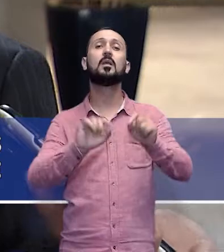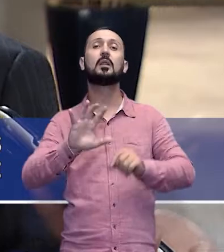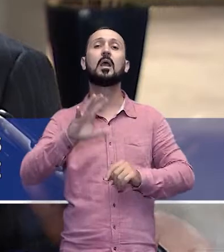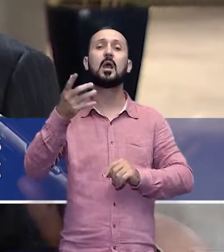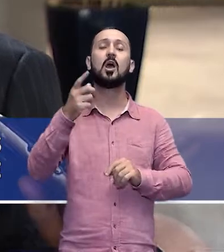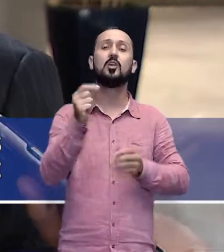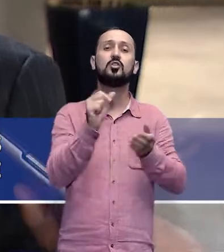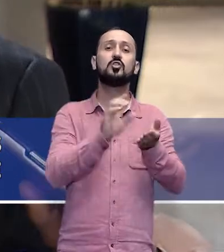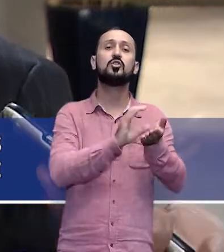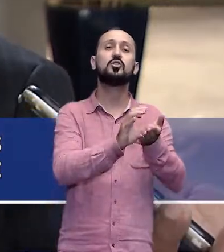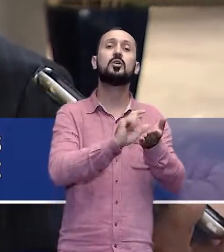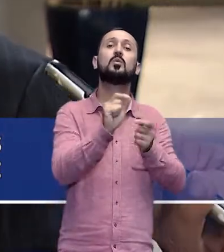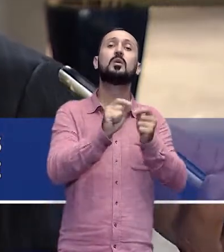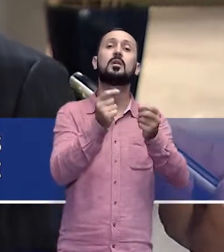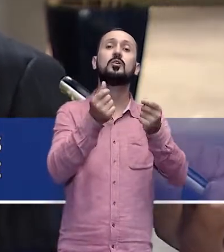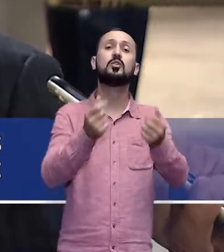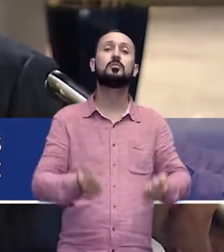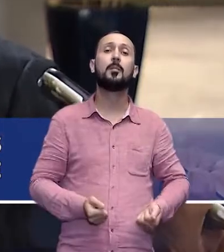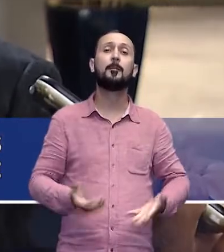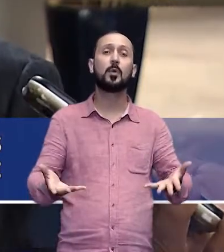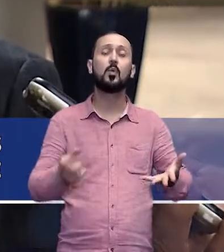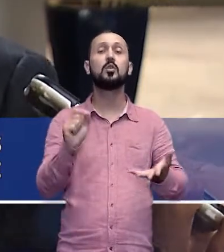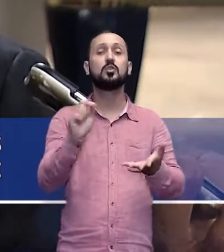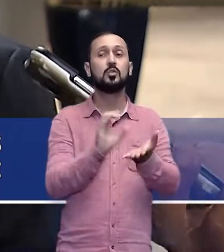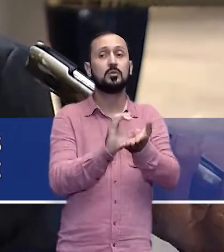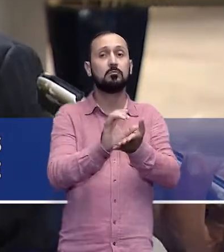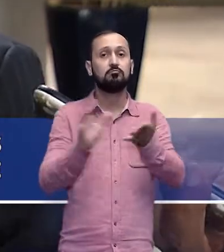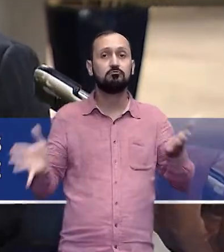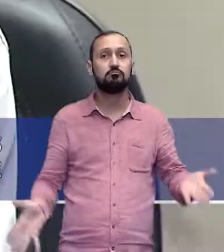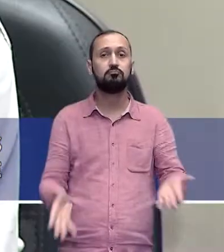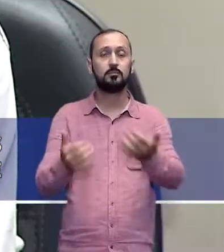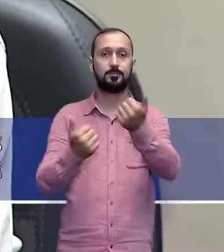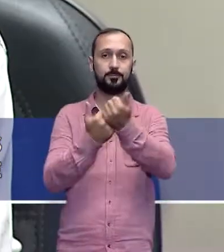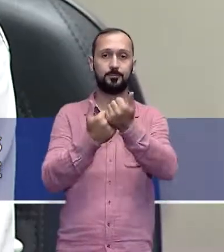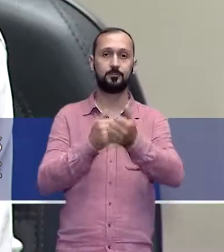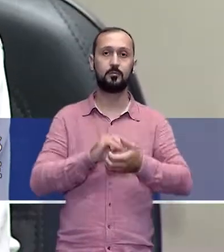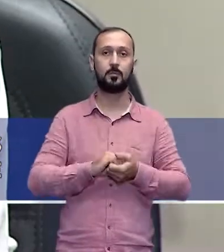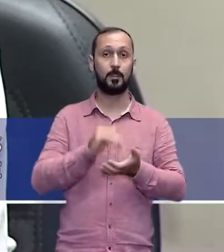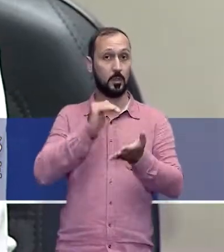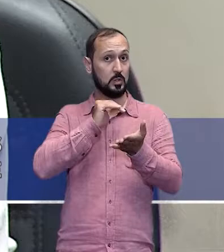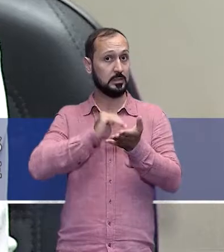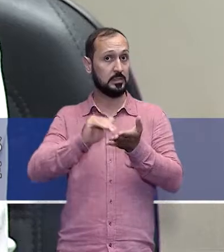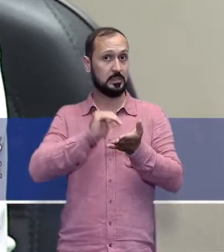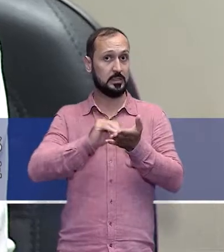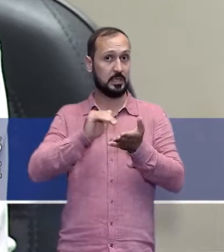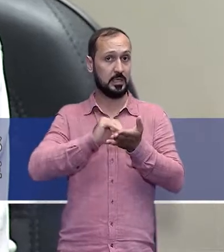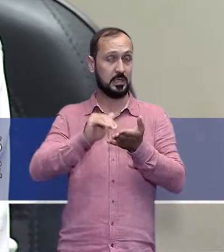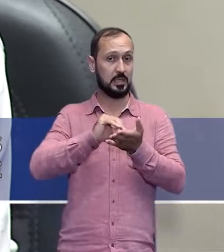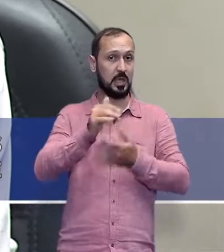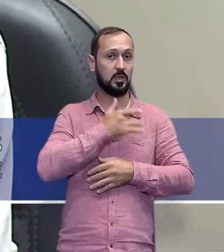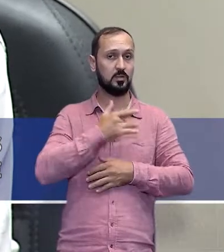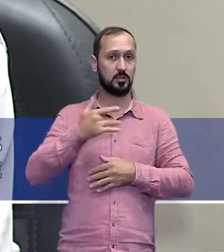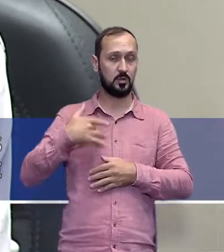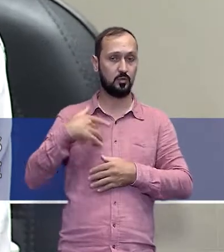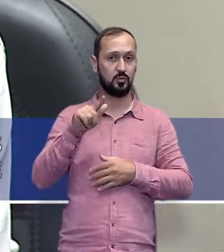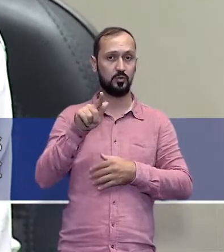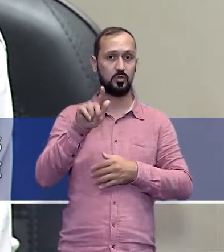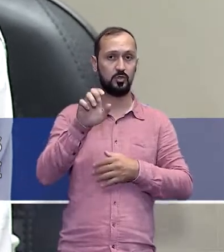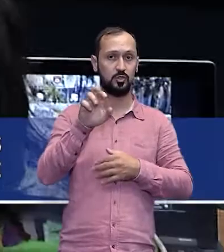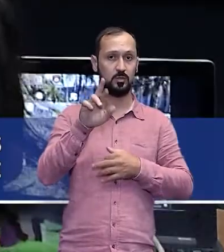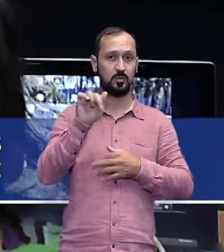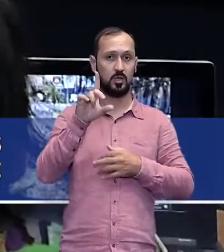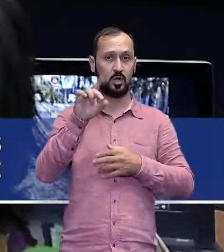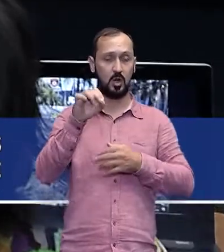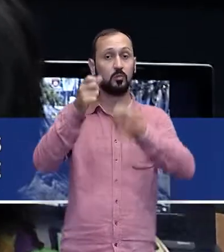que está sendo gasto na saúde, investido na saúde. O secretário de Saúde, Geraldo Rezende, participou da